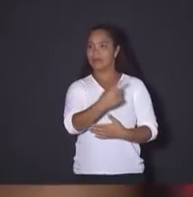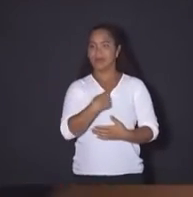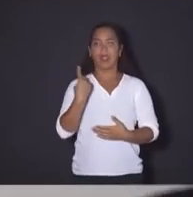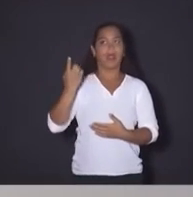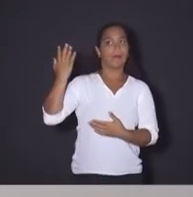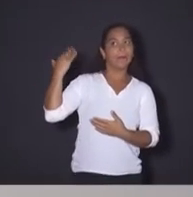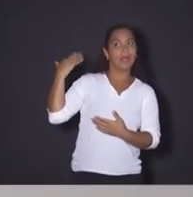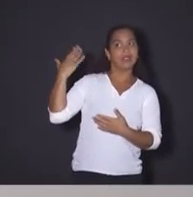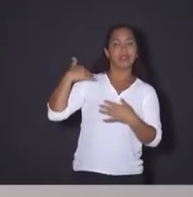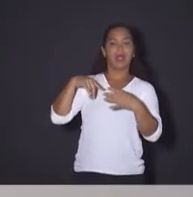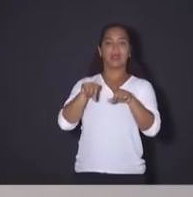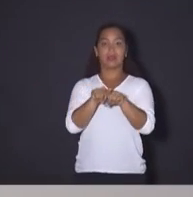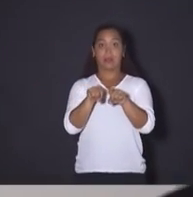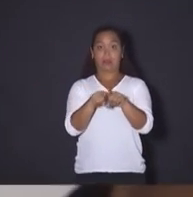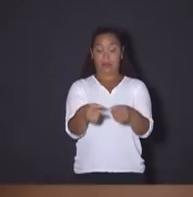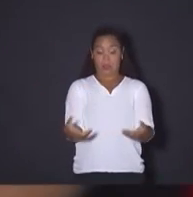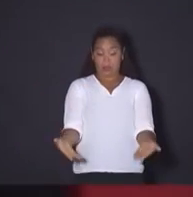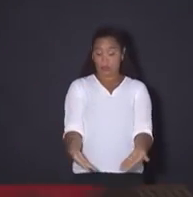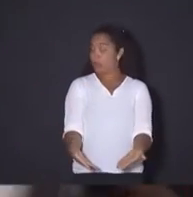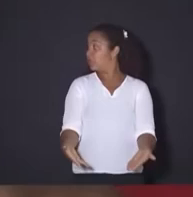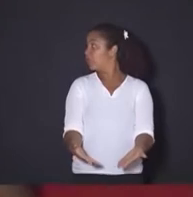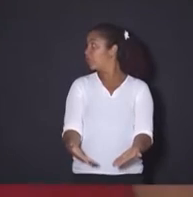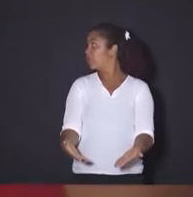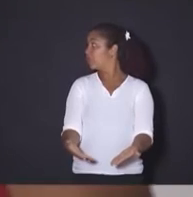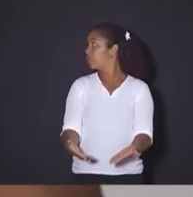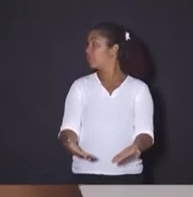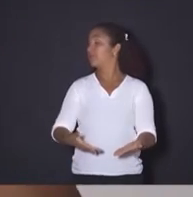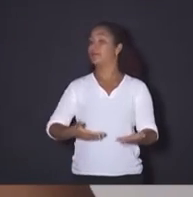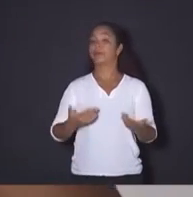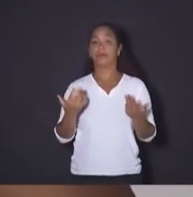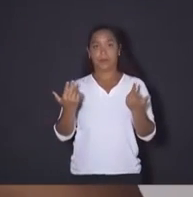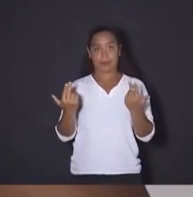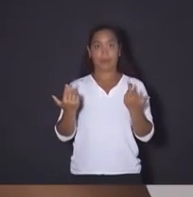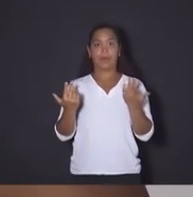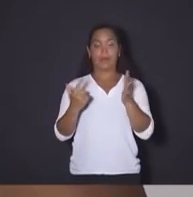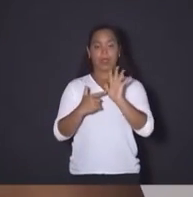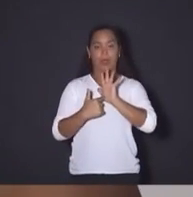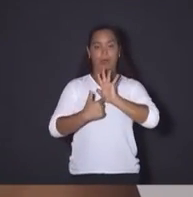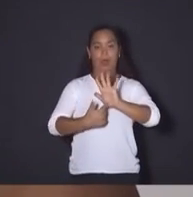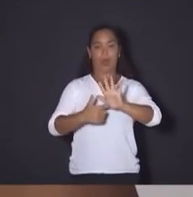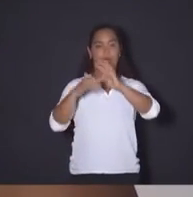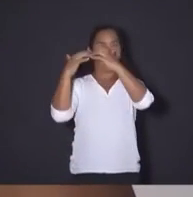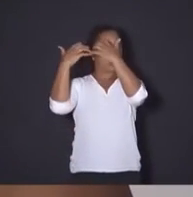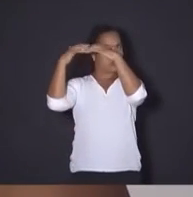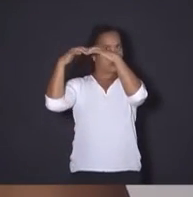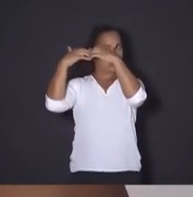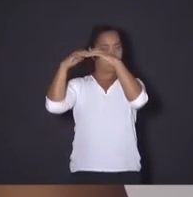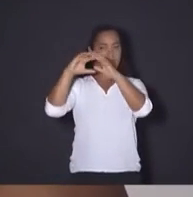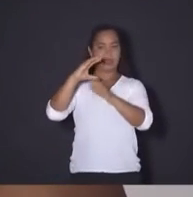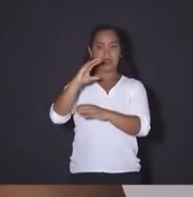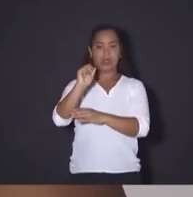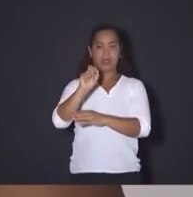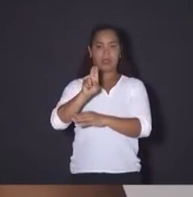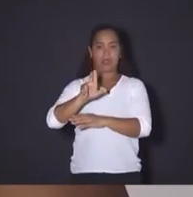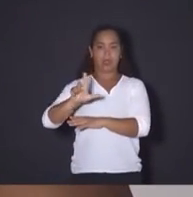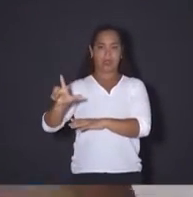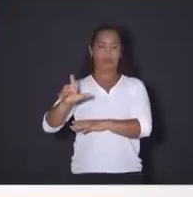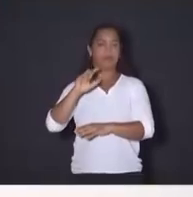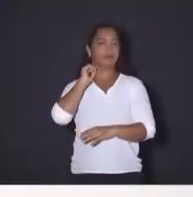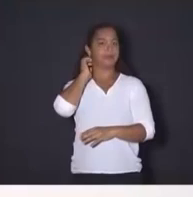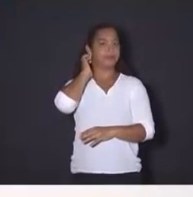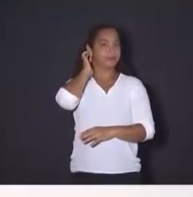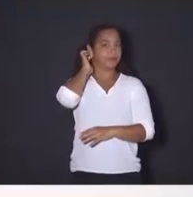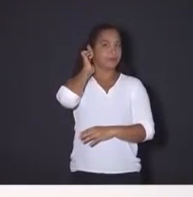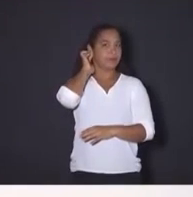dias é bem como nos mostrou o neurocientista carrard né é